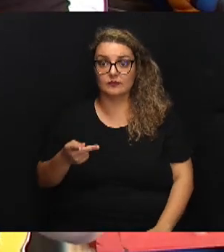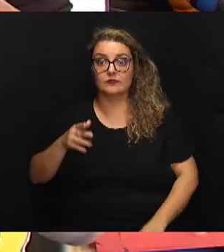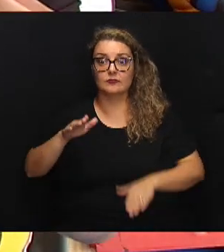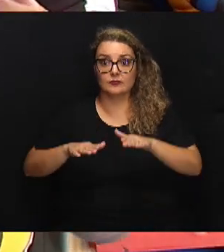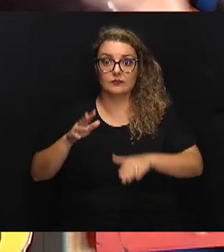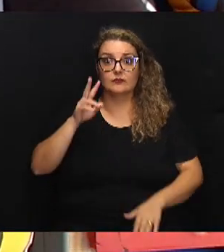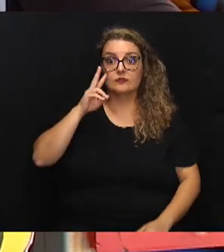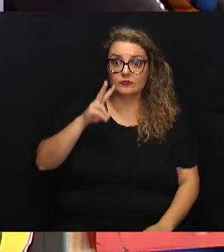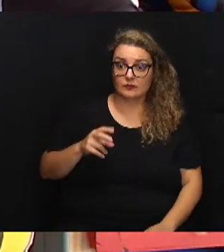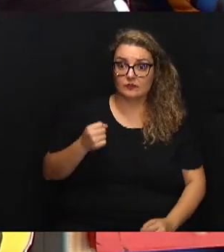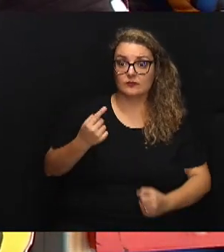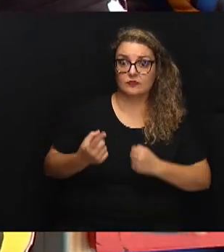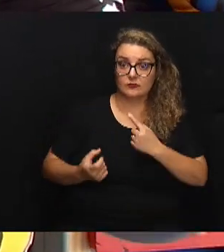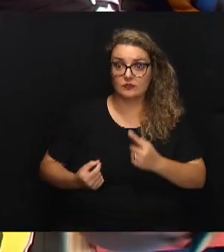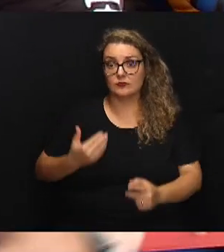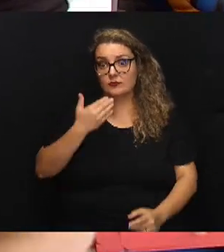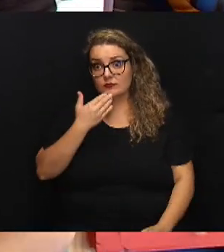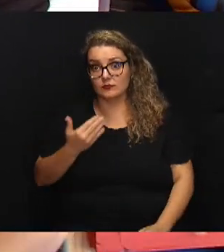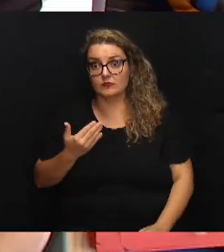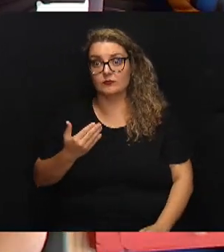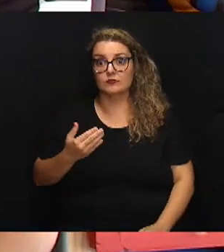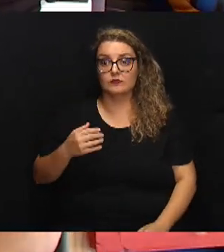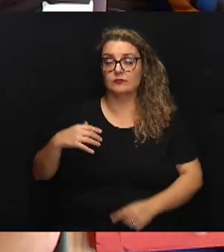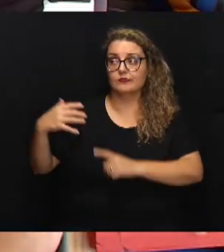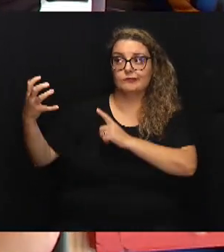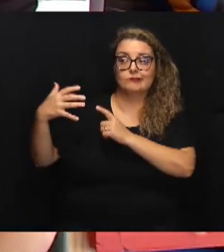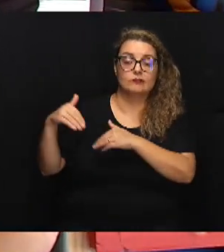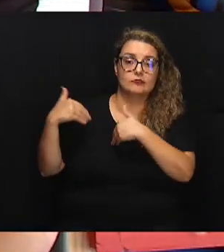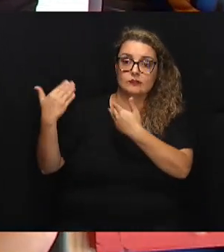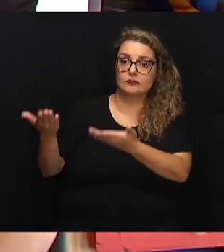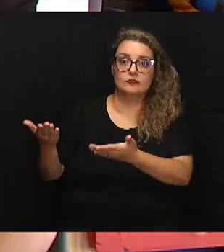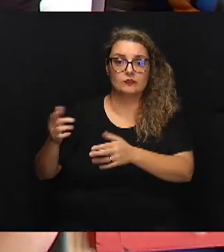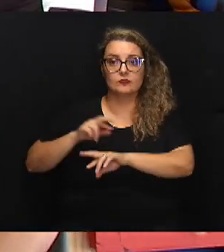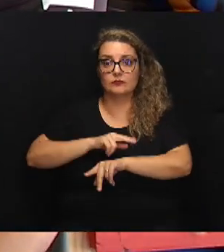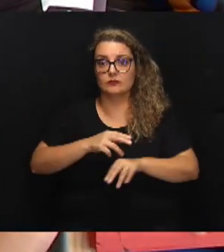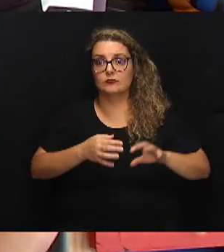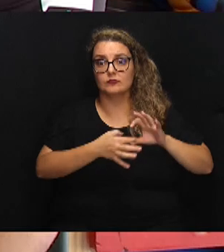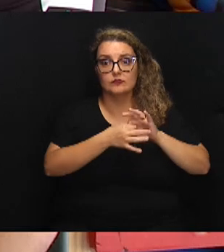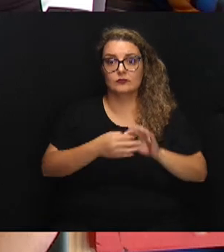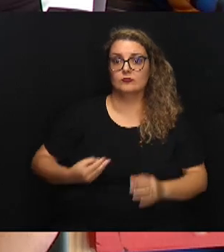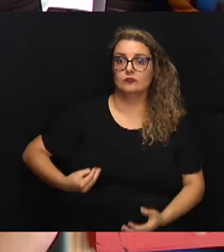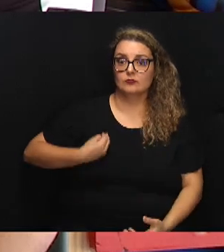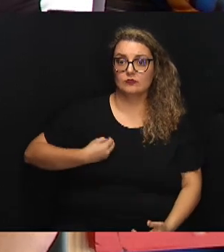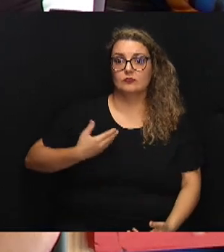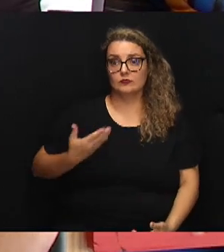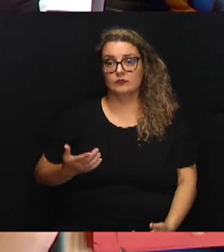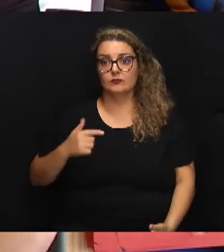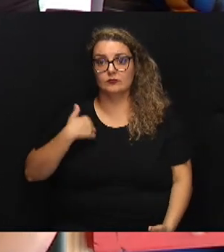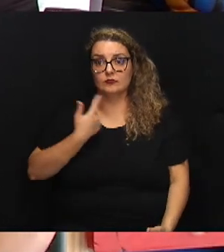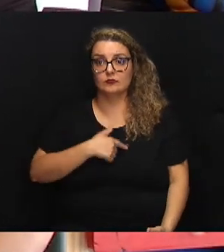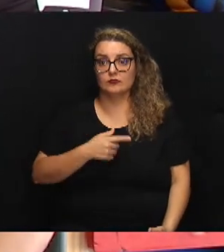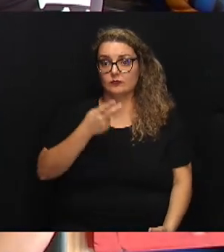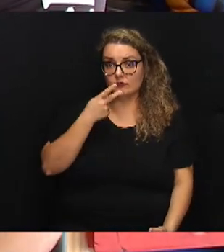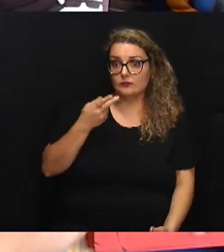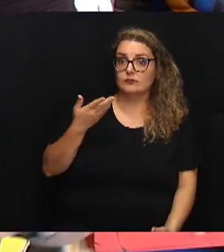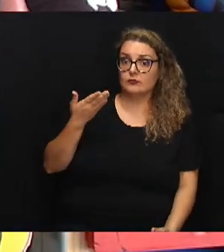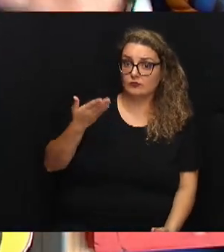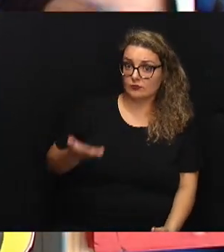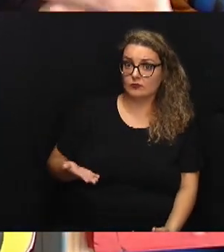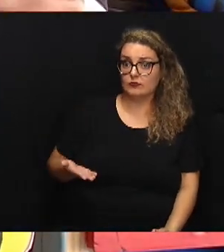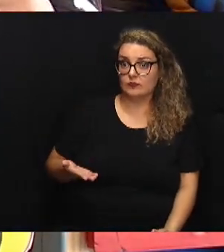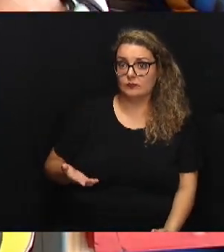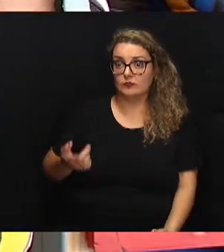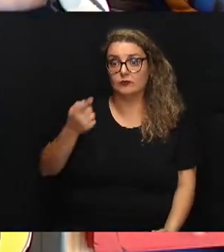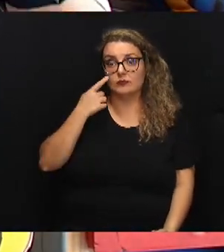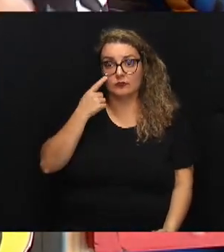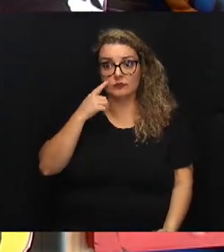que eles estão com alguma demanda que está trazendo de fora, diversos contextos que eles passam, mas a gente fala para eles, né? Olha, a